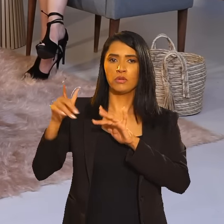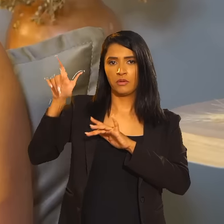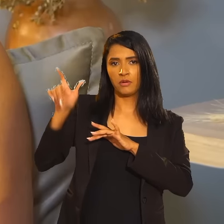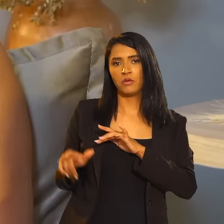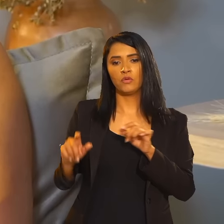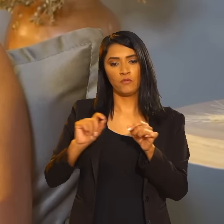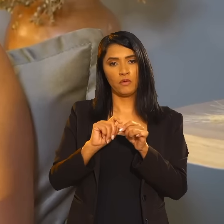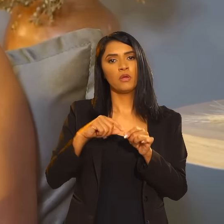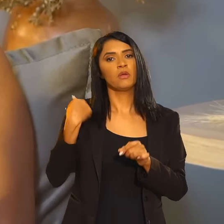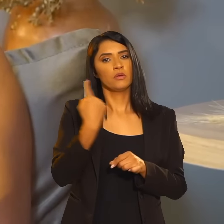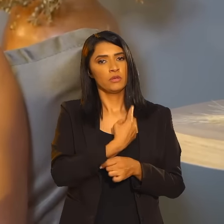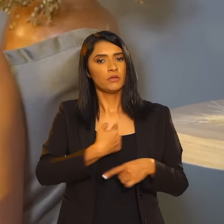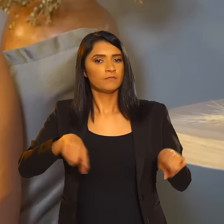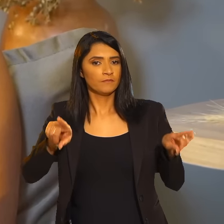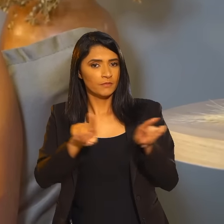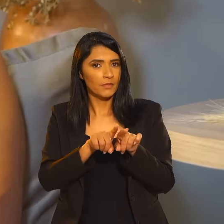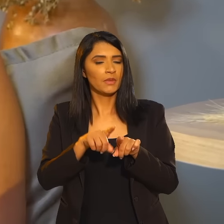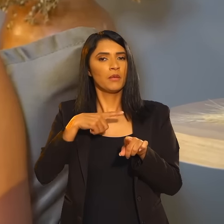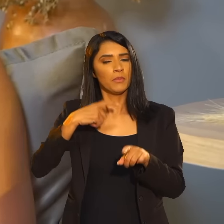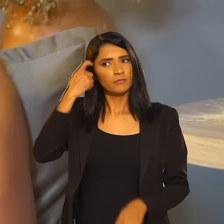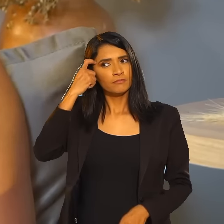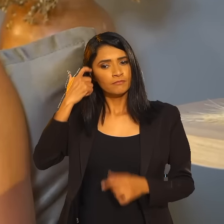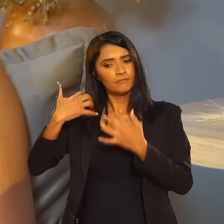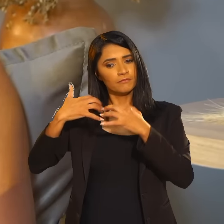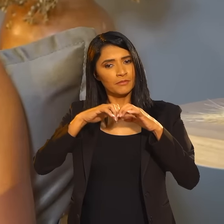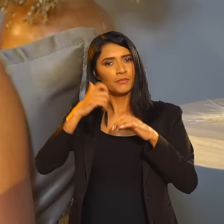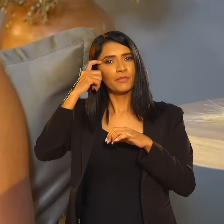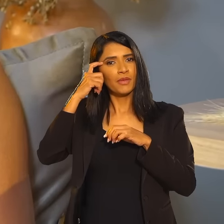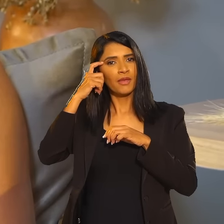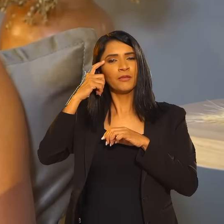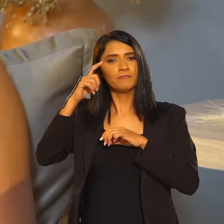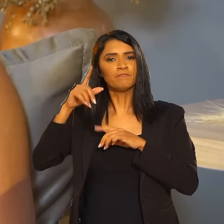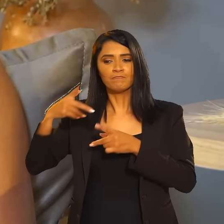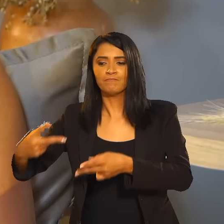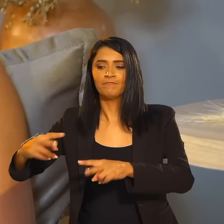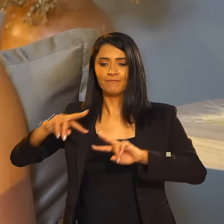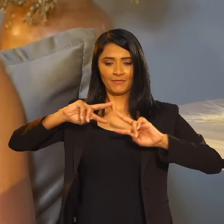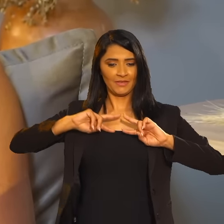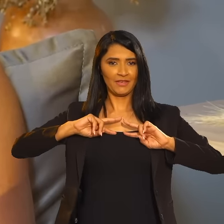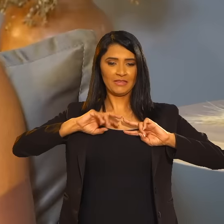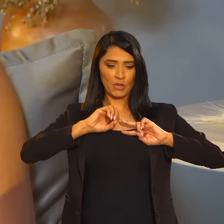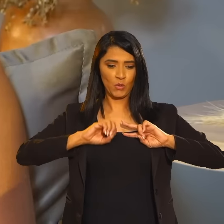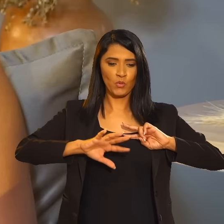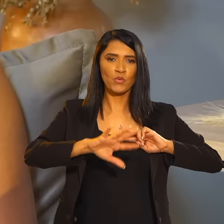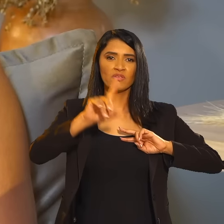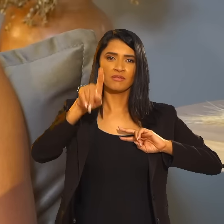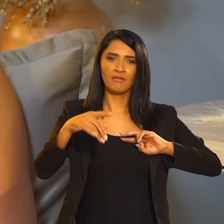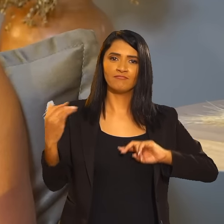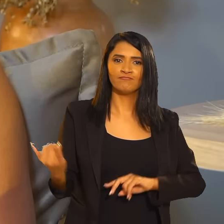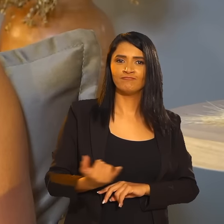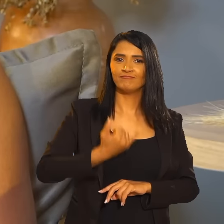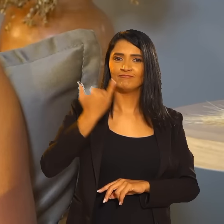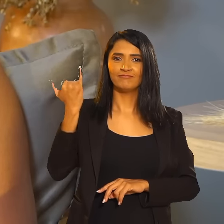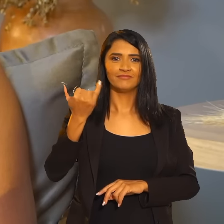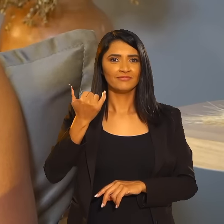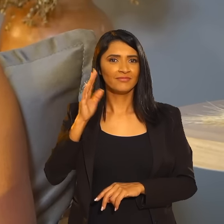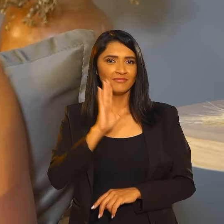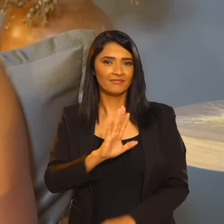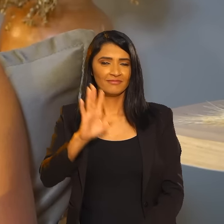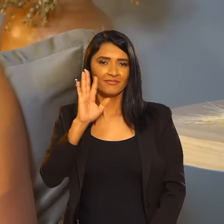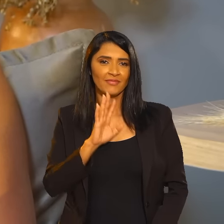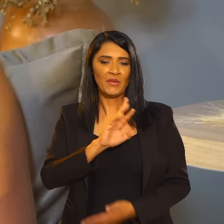Ele faz com que a gente também reflita né? Ele, né? Essa Verdade. luz é muito interessante. A gente, olha, são